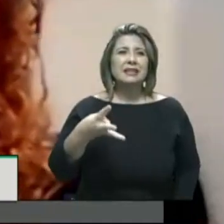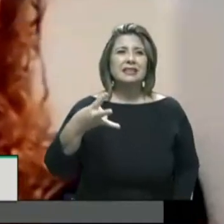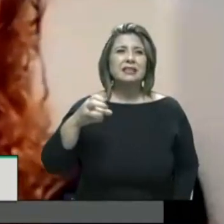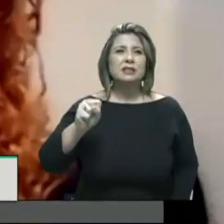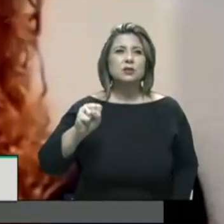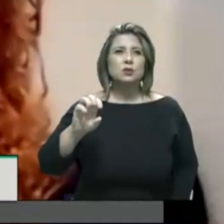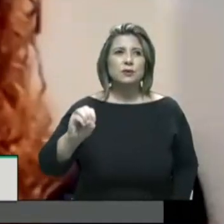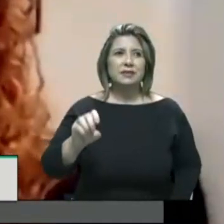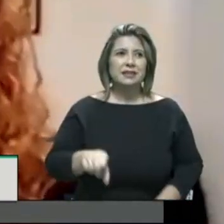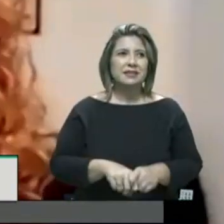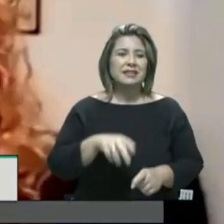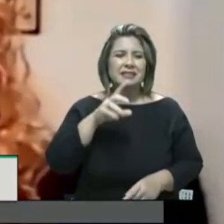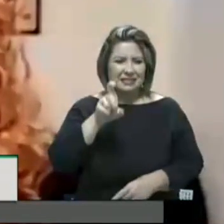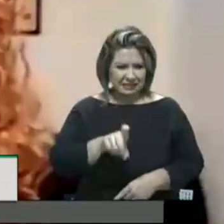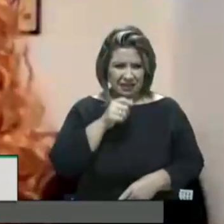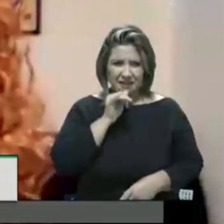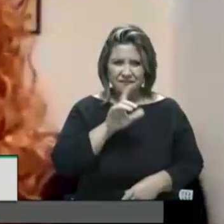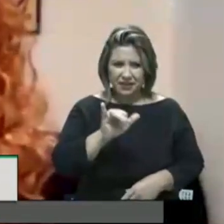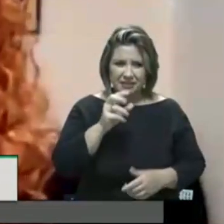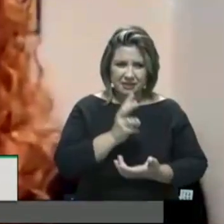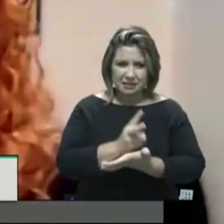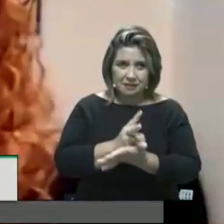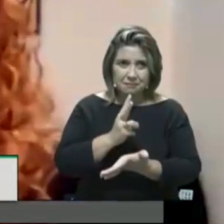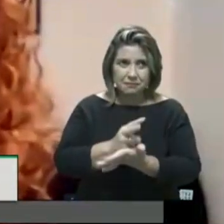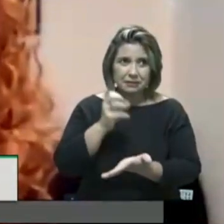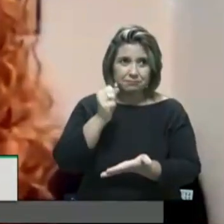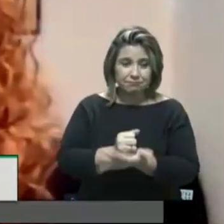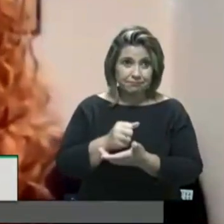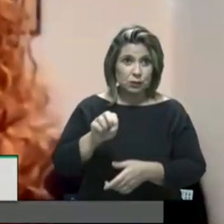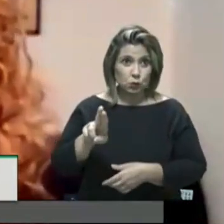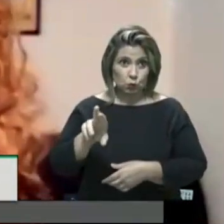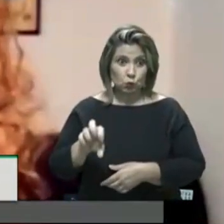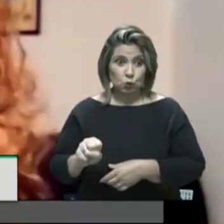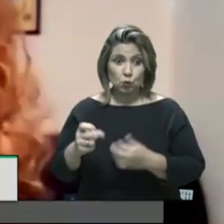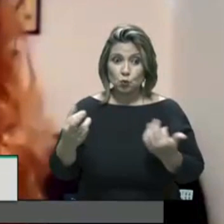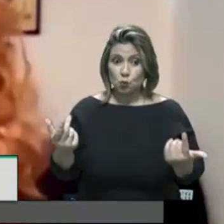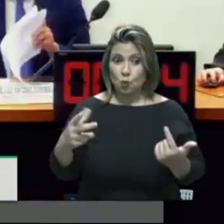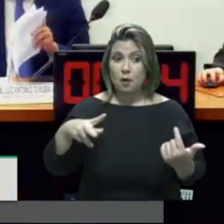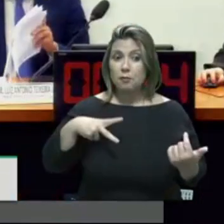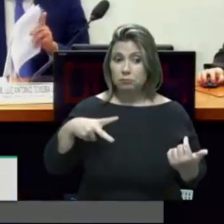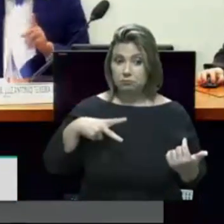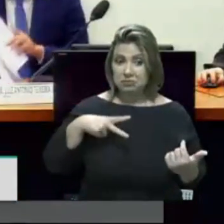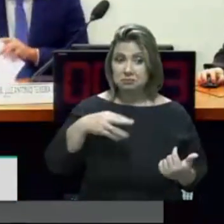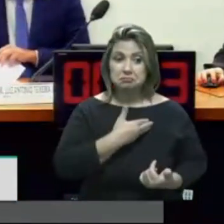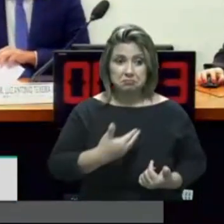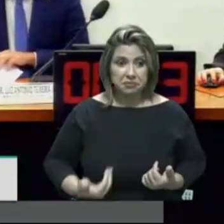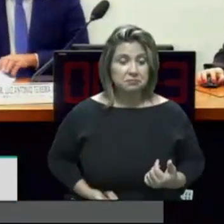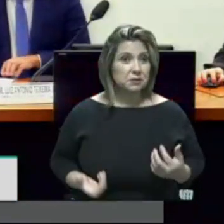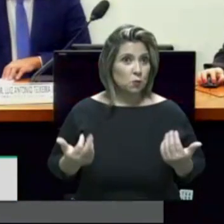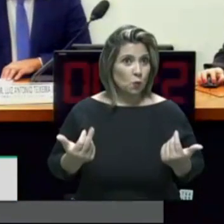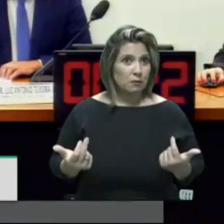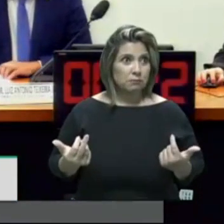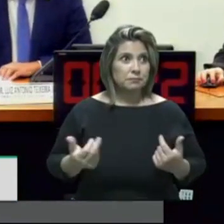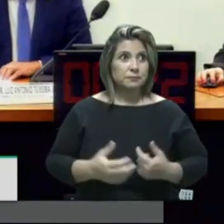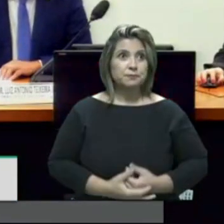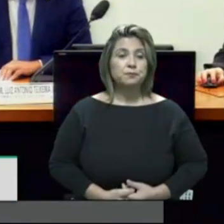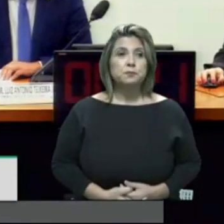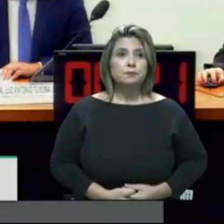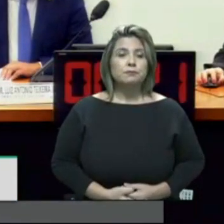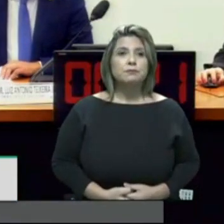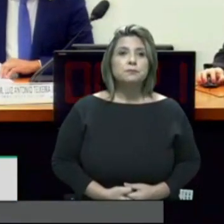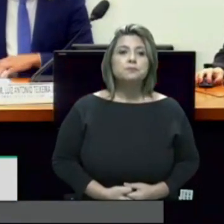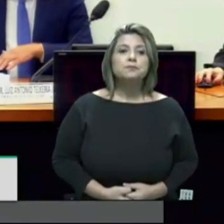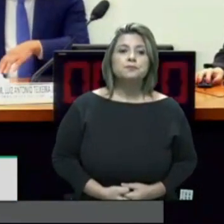nós teremos a mesma validação do que para o setor privado. E, por fim mesmo, ministro, com 30